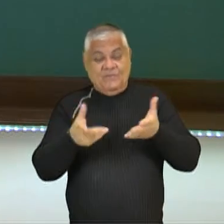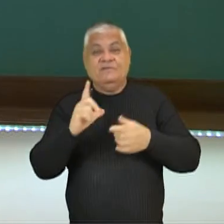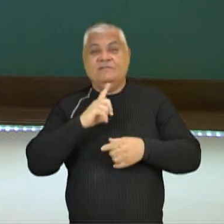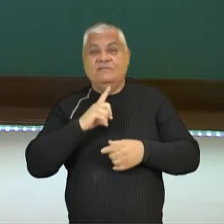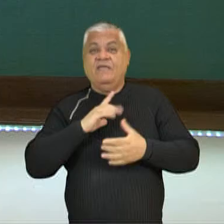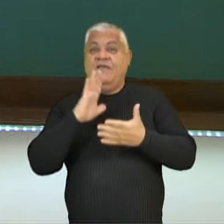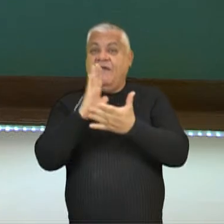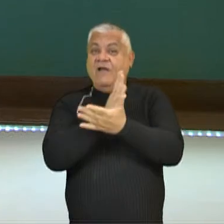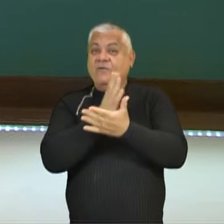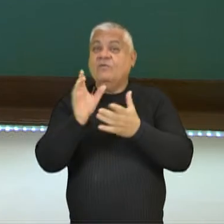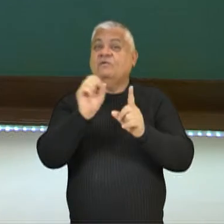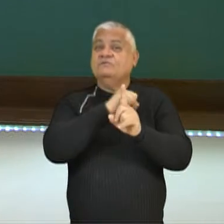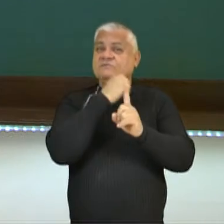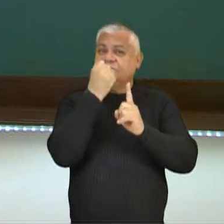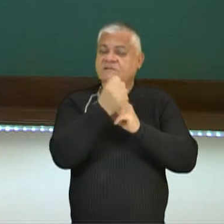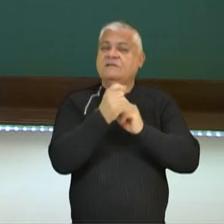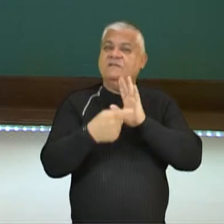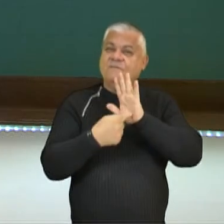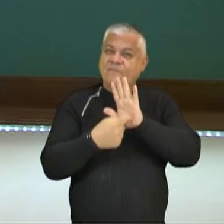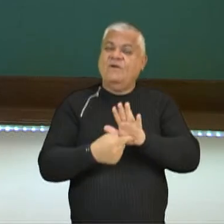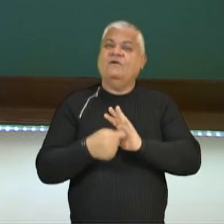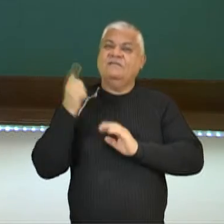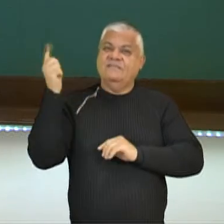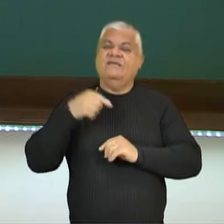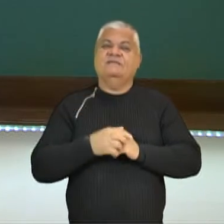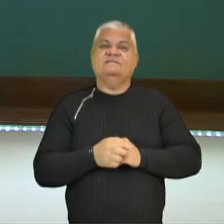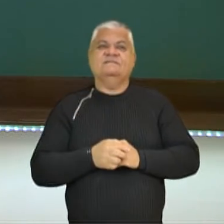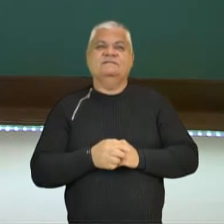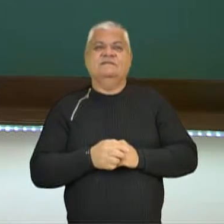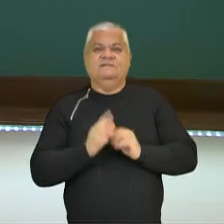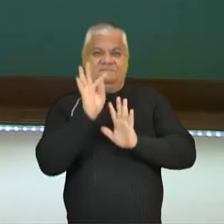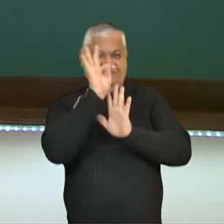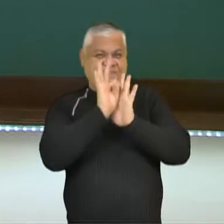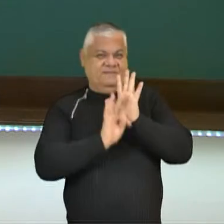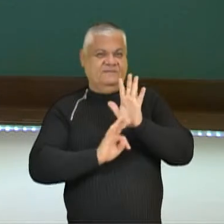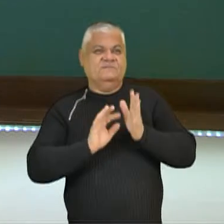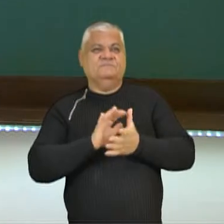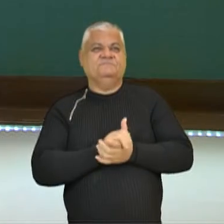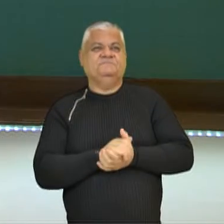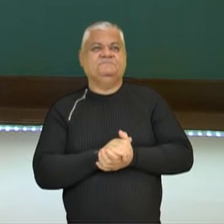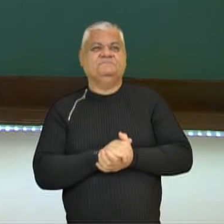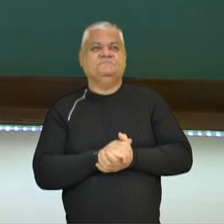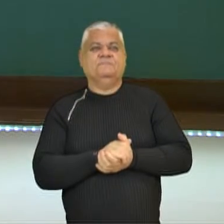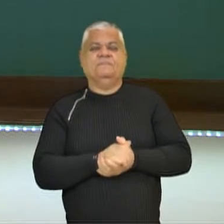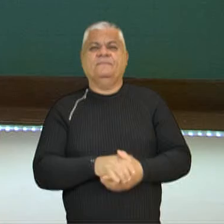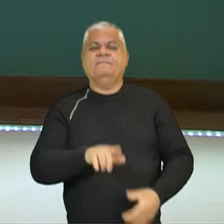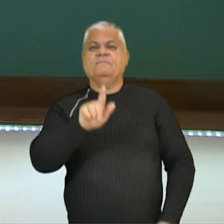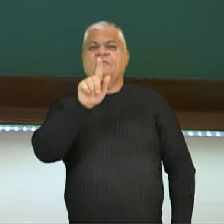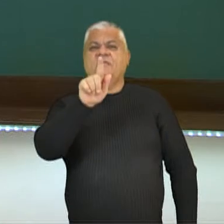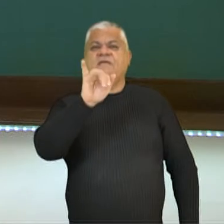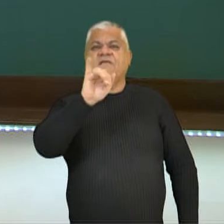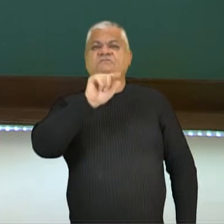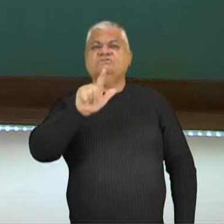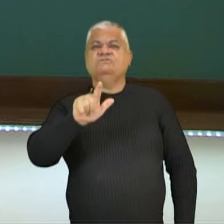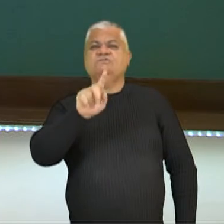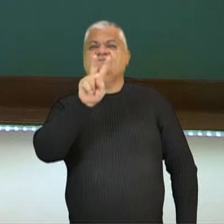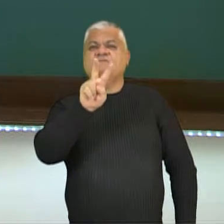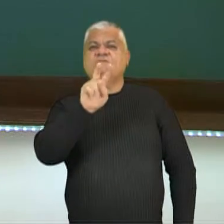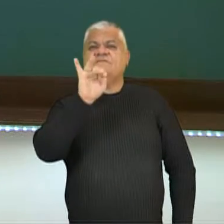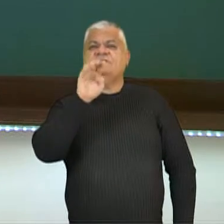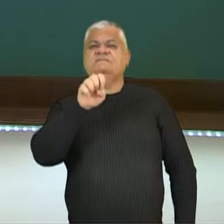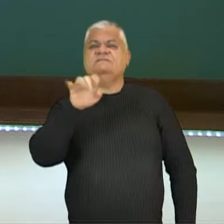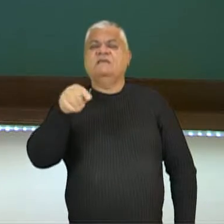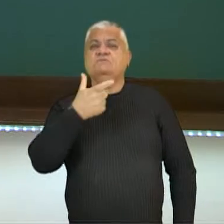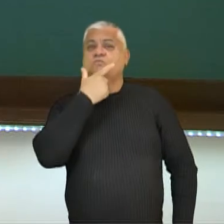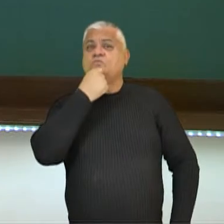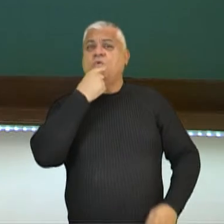casos na sociedade, são trabalhados nesta farsa. Vamos falar um pouquinho agora sobre o autor desta